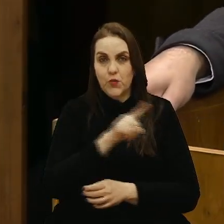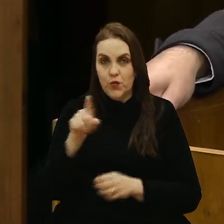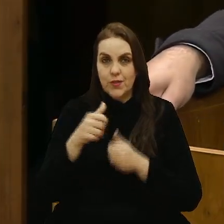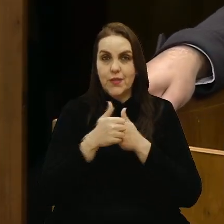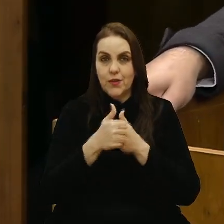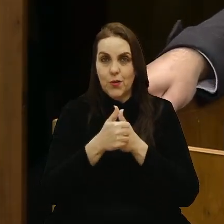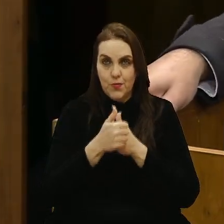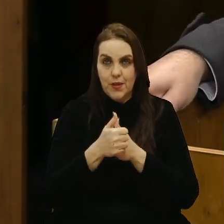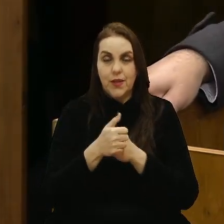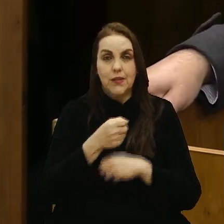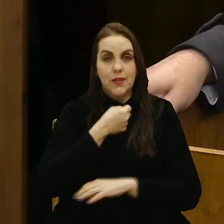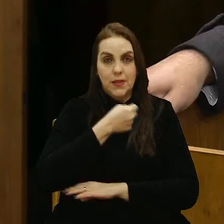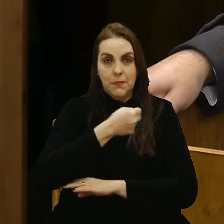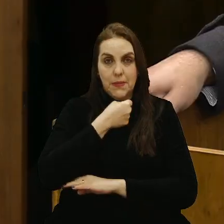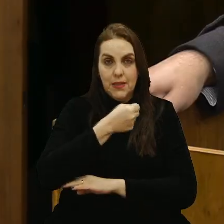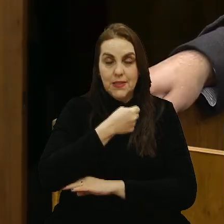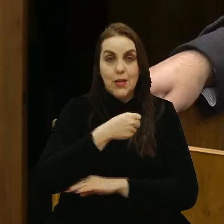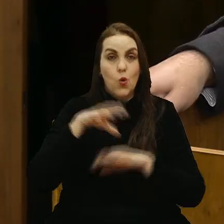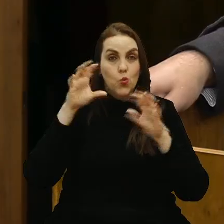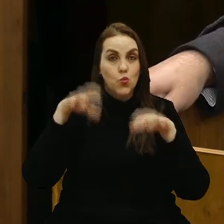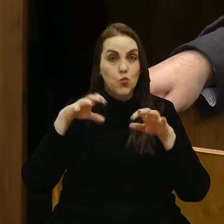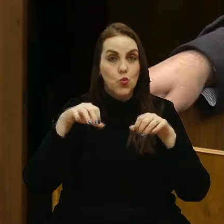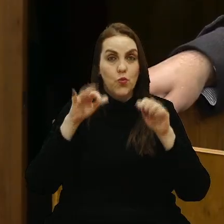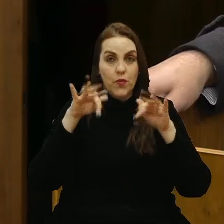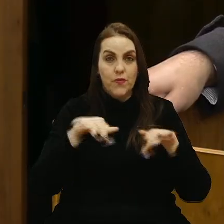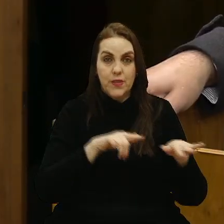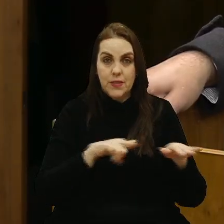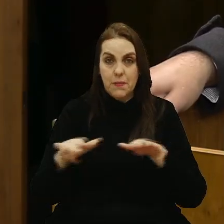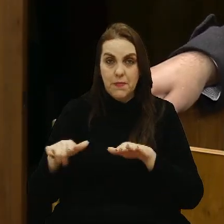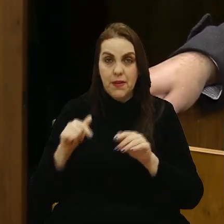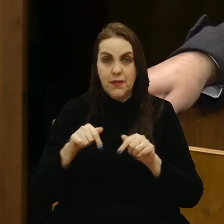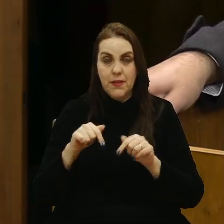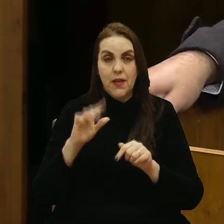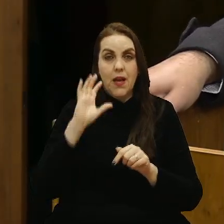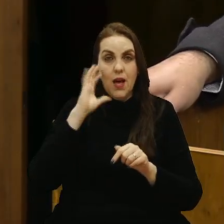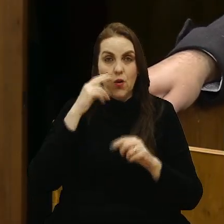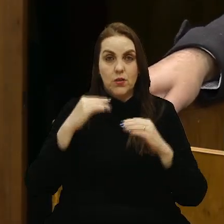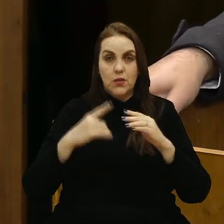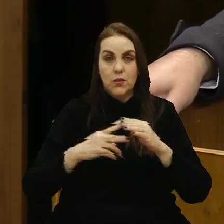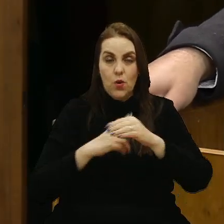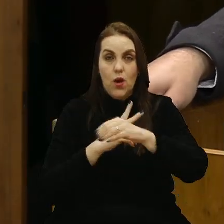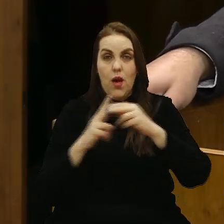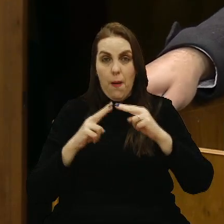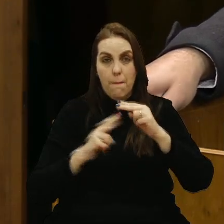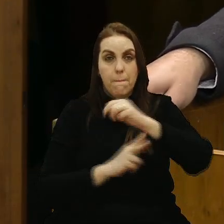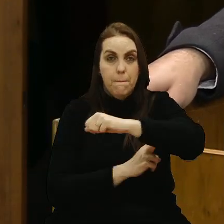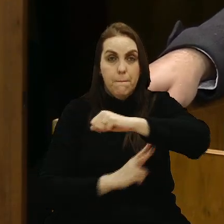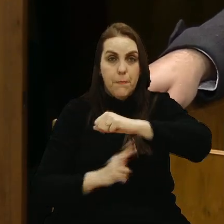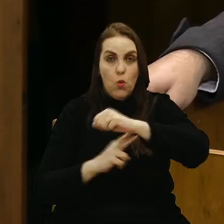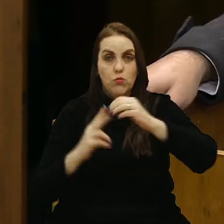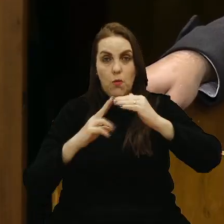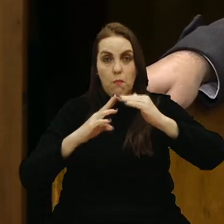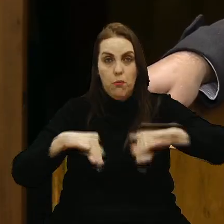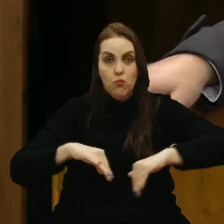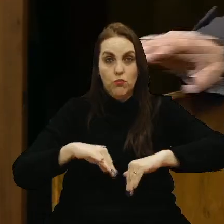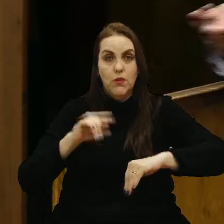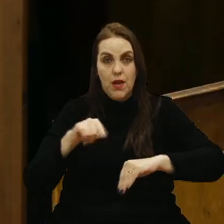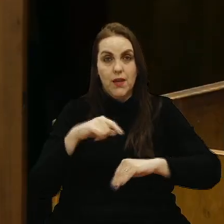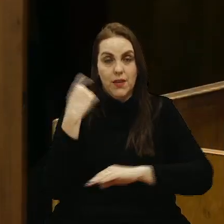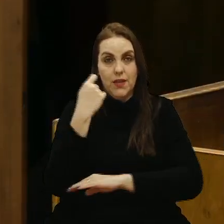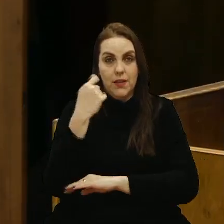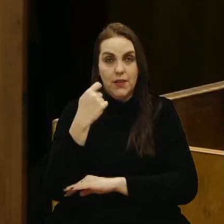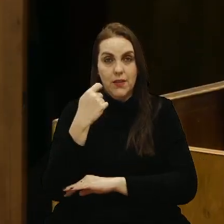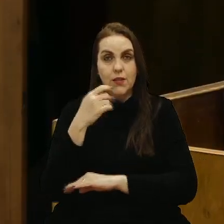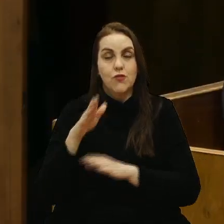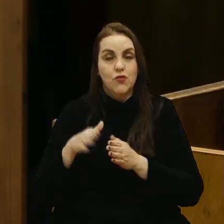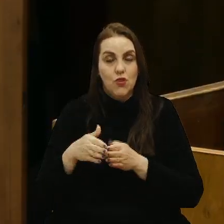pela imprensa que a chuva desse final de semana derrubou pontes aqui no estado do Rio Grande do Sul, né? Levou balsas